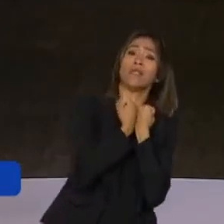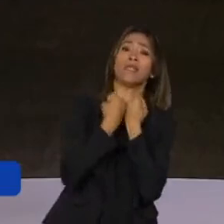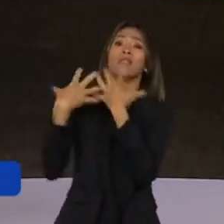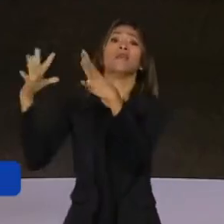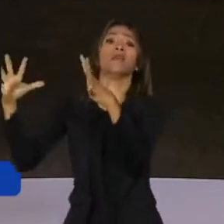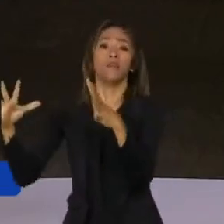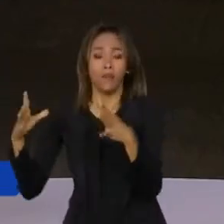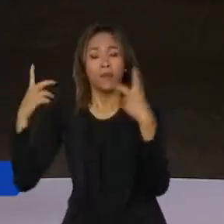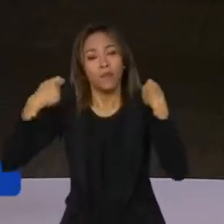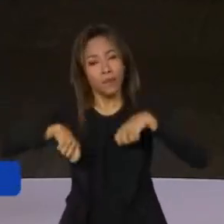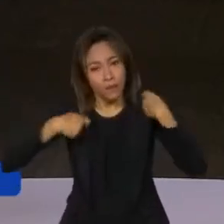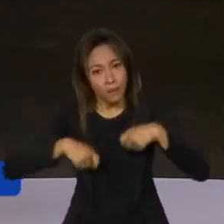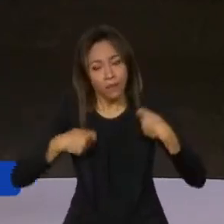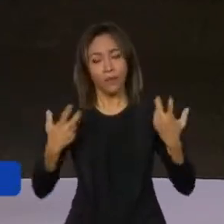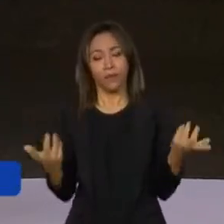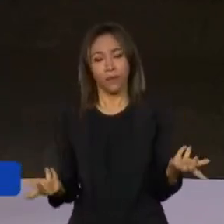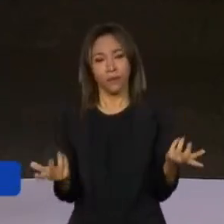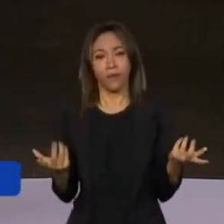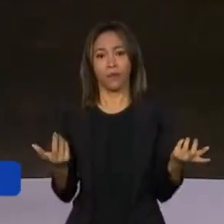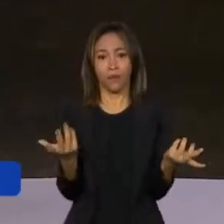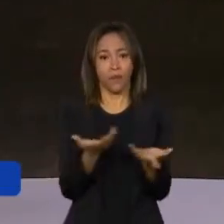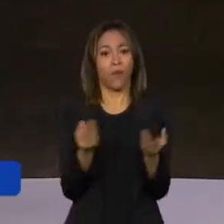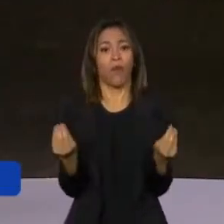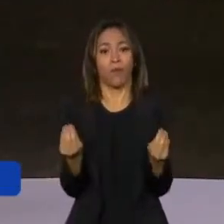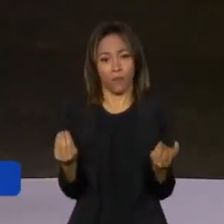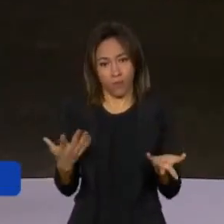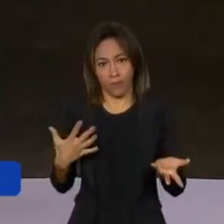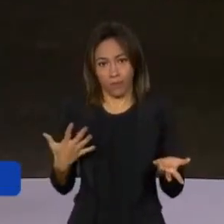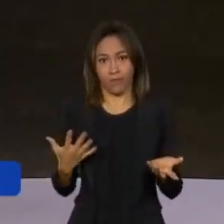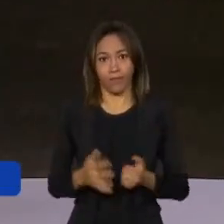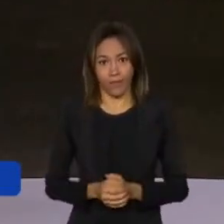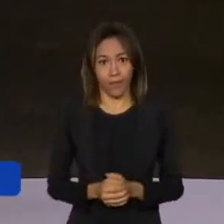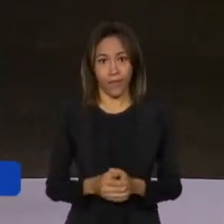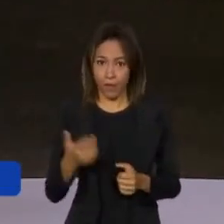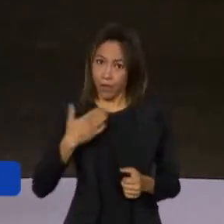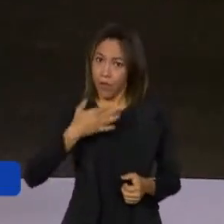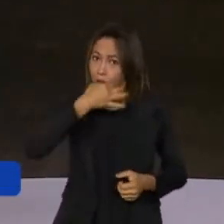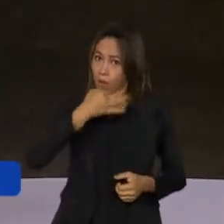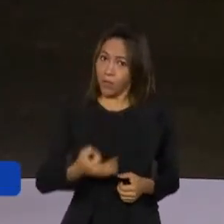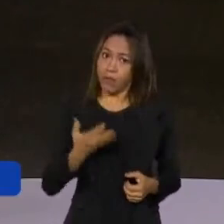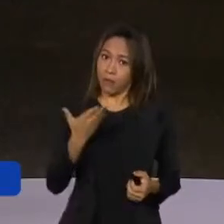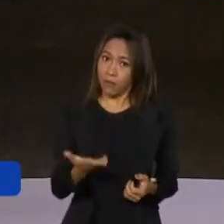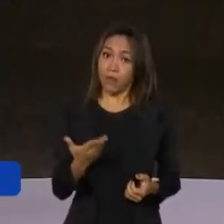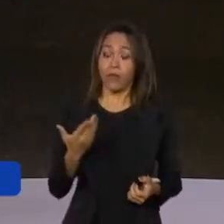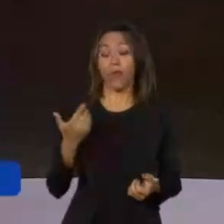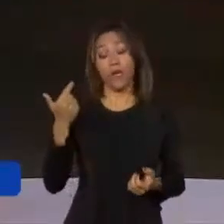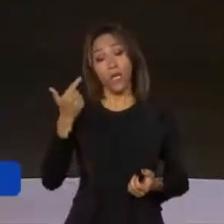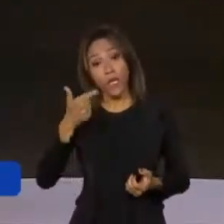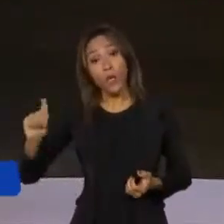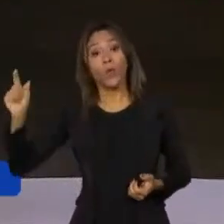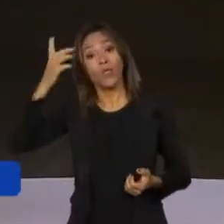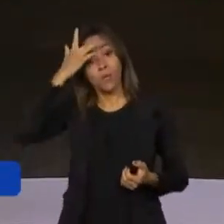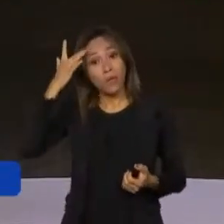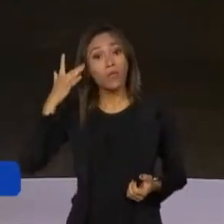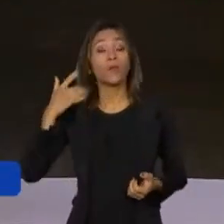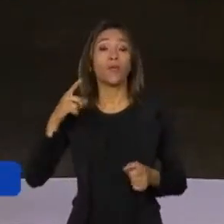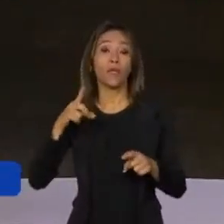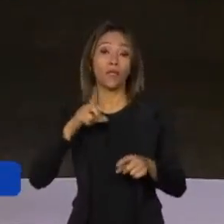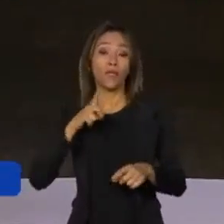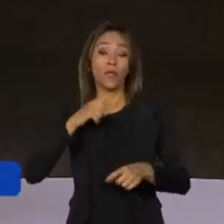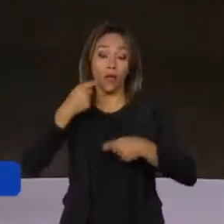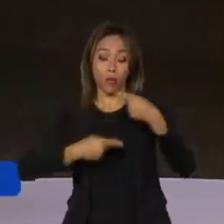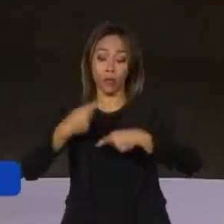haver uma outra posição para um ministro de direitos humanos assim como não uma outra posição para quem conduz A política externa